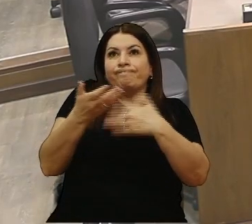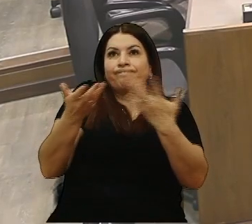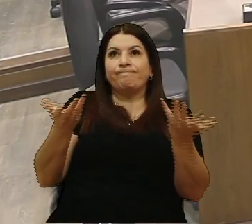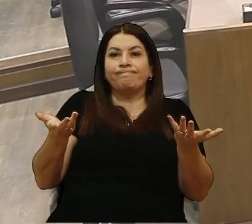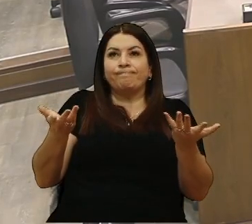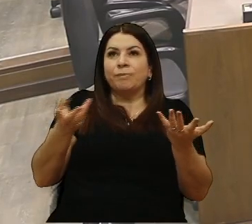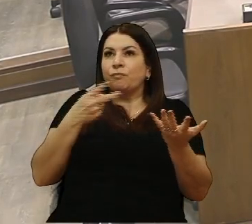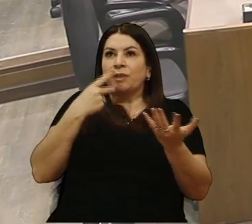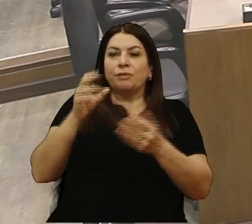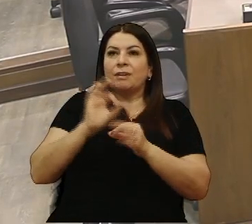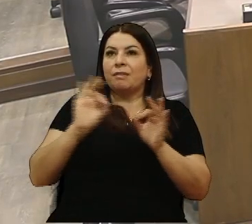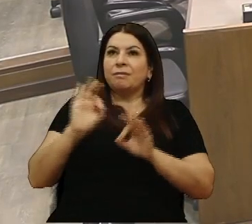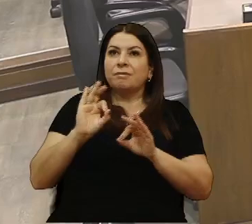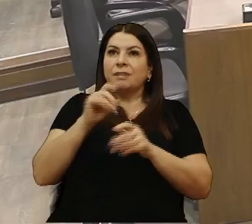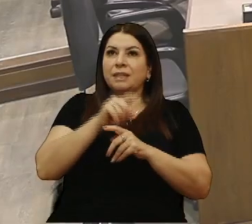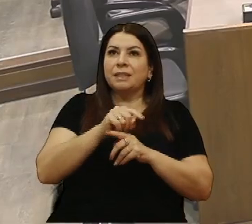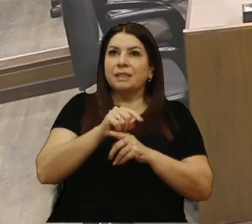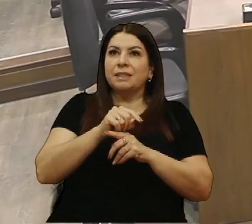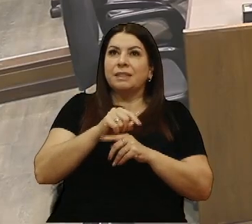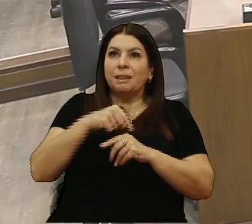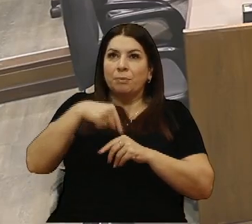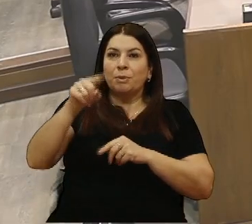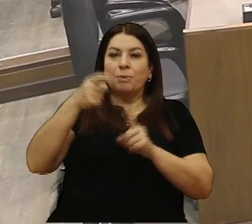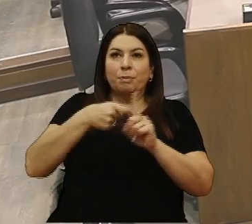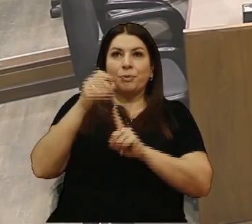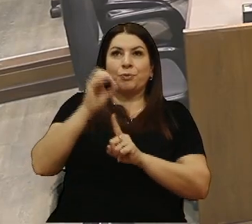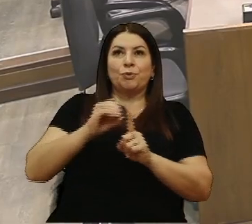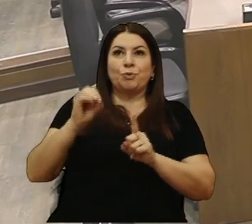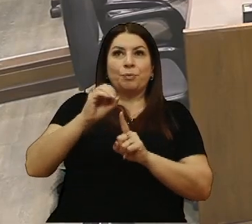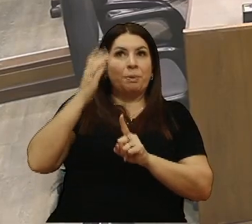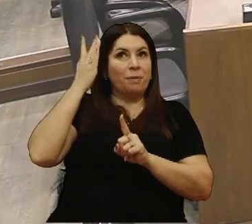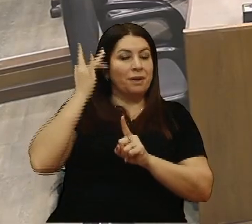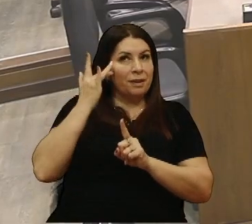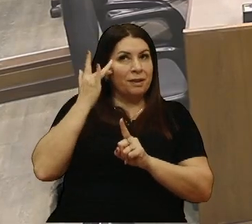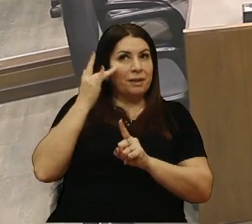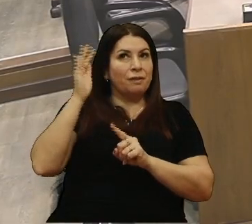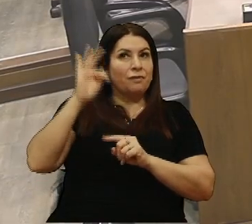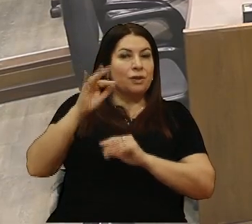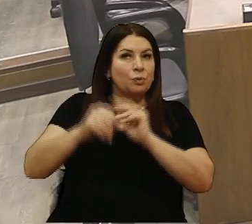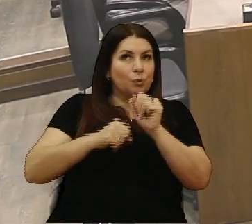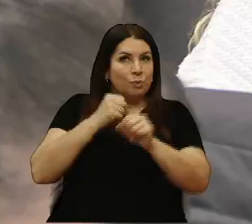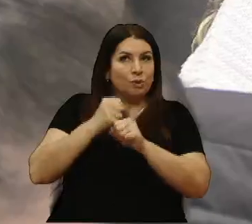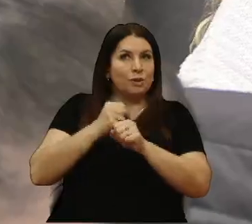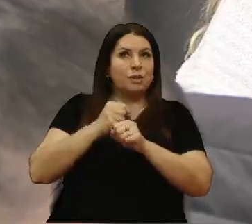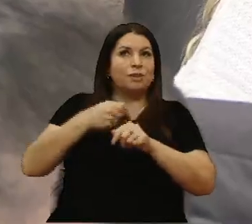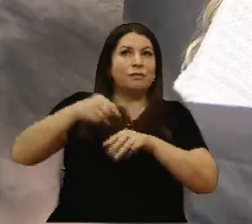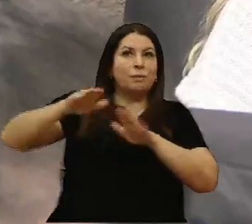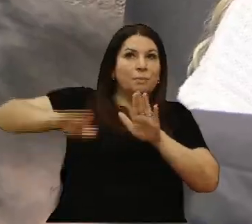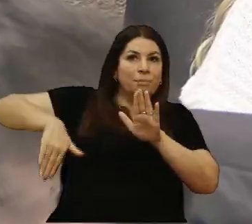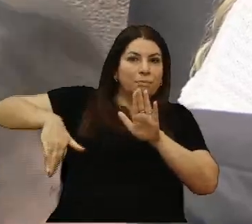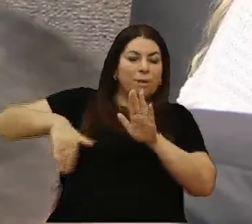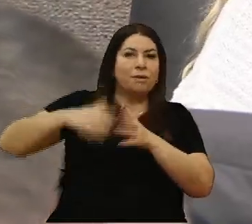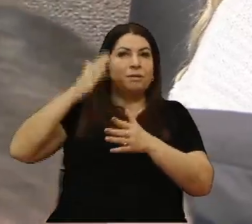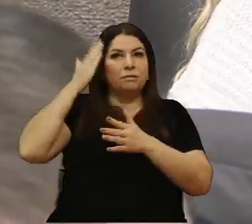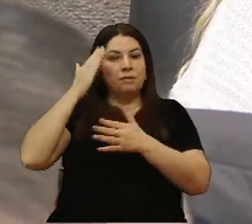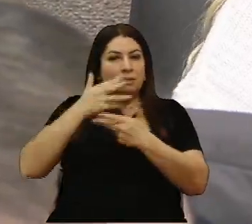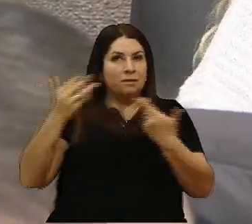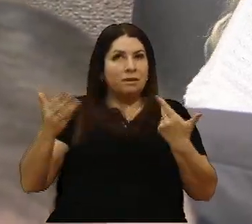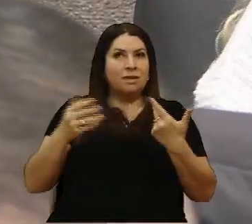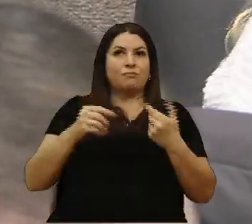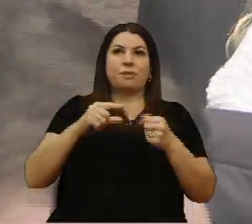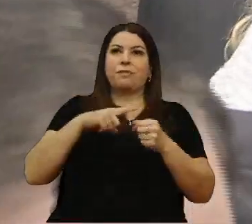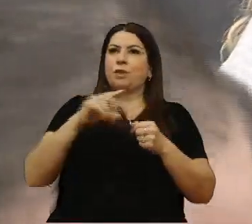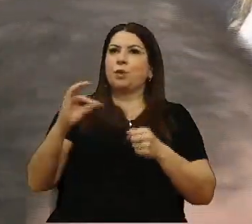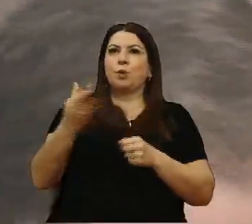se manifestam. Só que estamos adentrando o mês de outubro amanhã. Tem final do ano, o pessoal vai para a praia, a gente sabe, e vai